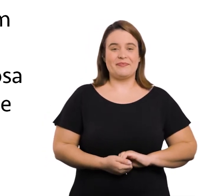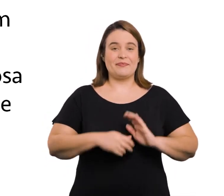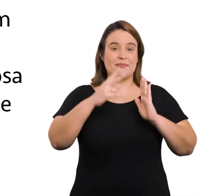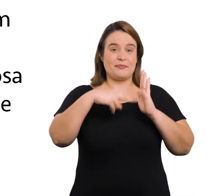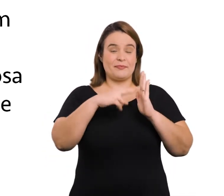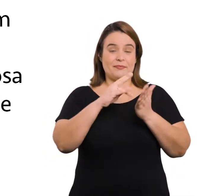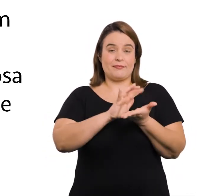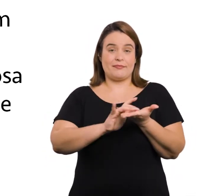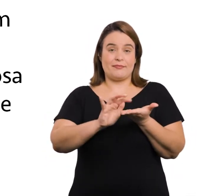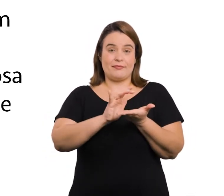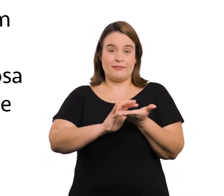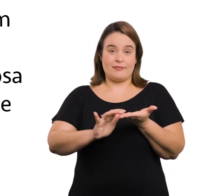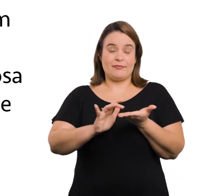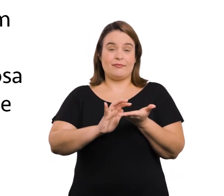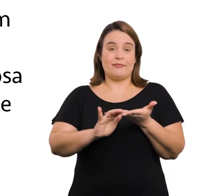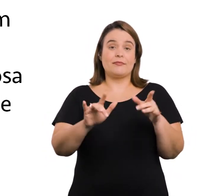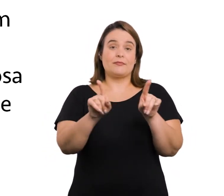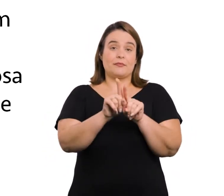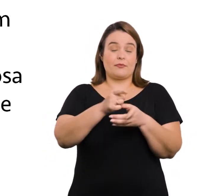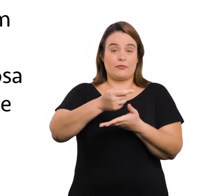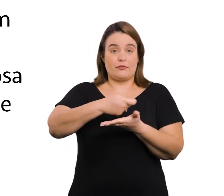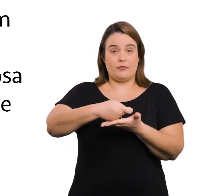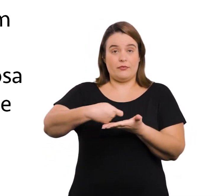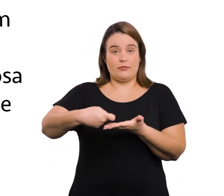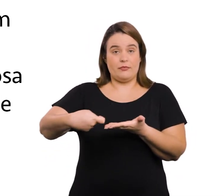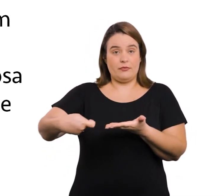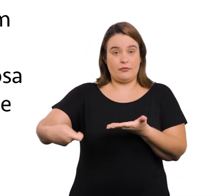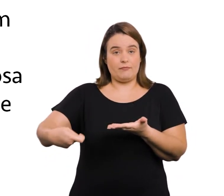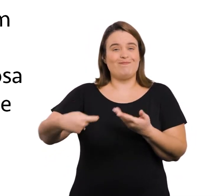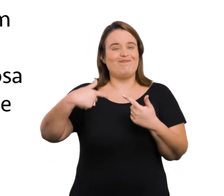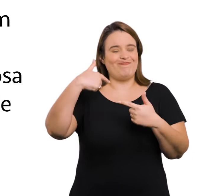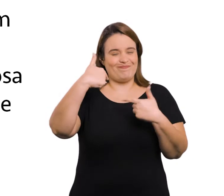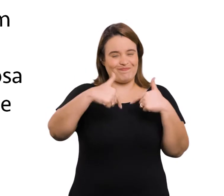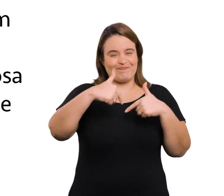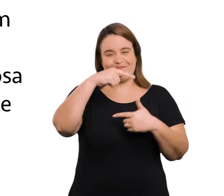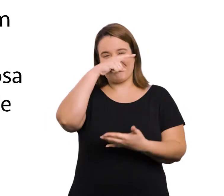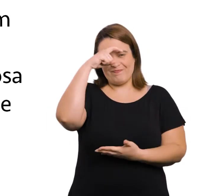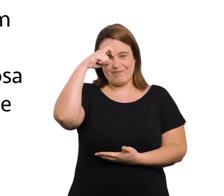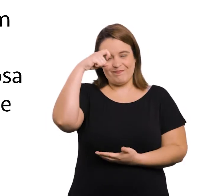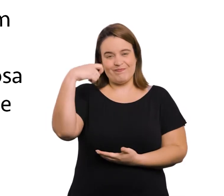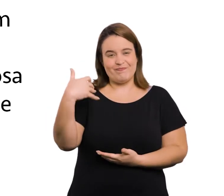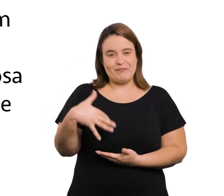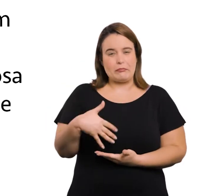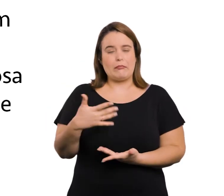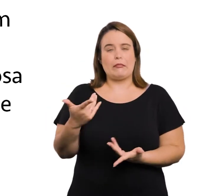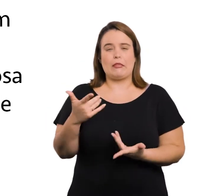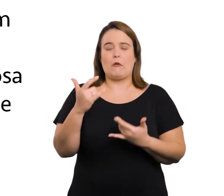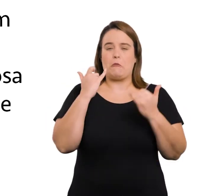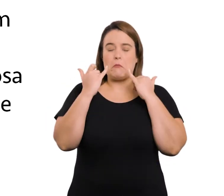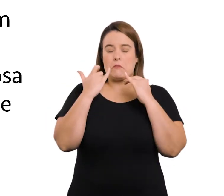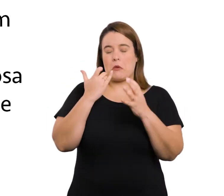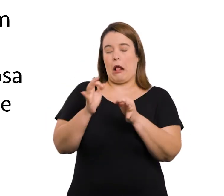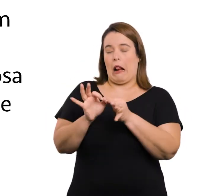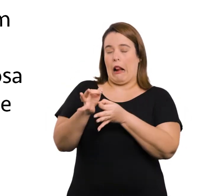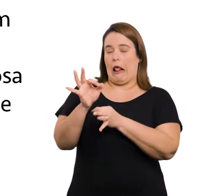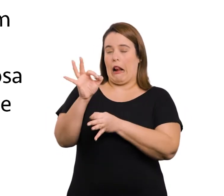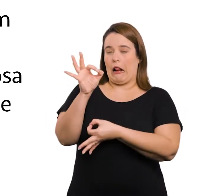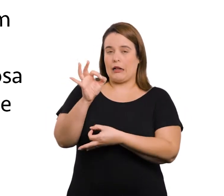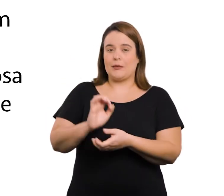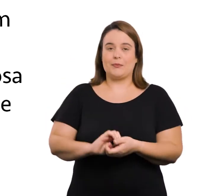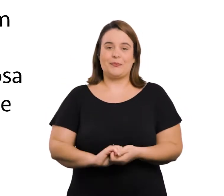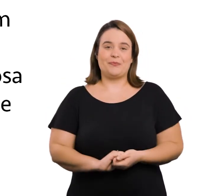A escrita em braille com a reglete, assim como a escrita manual, é relativamente trabalhosa para a escrita de grande volume